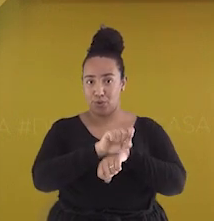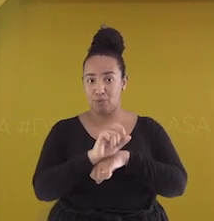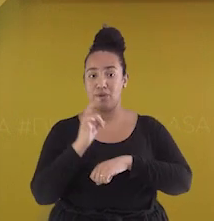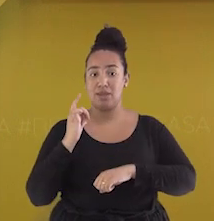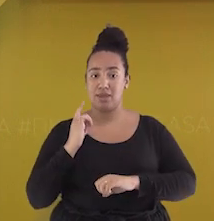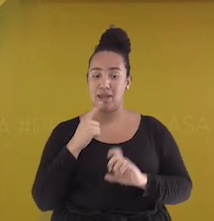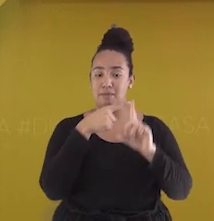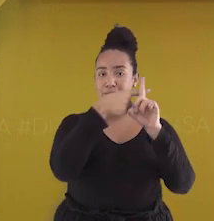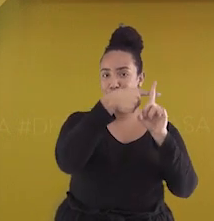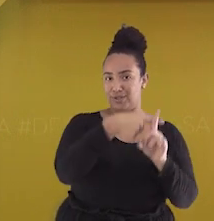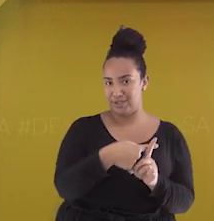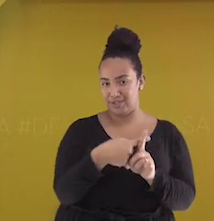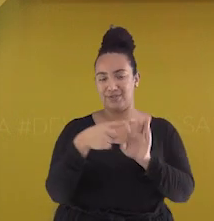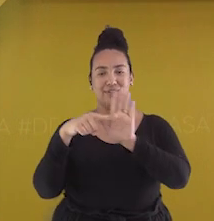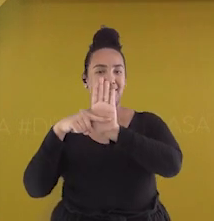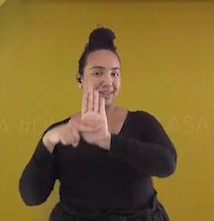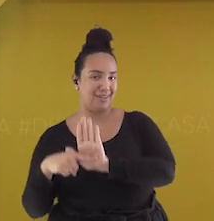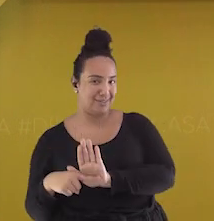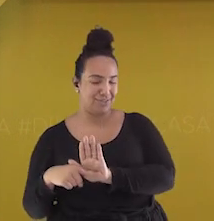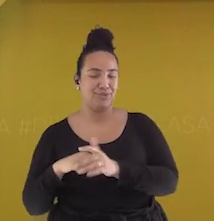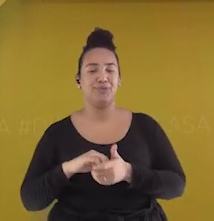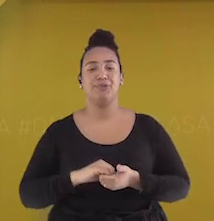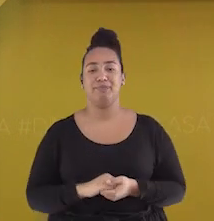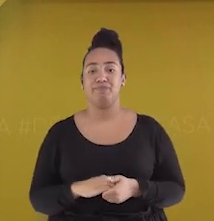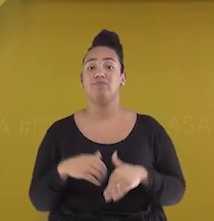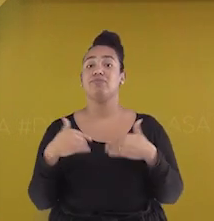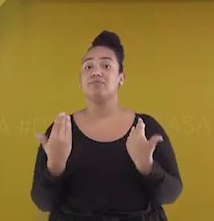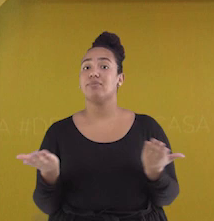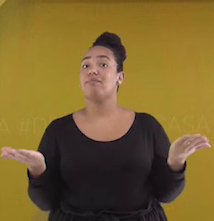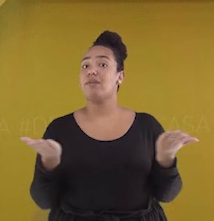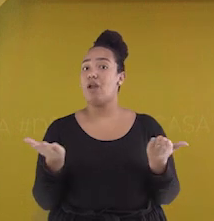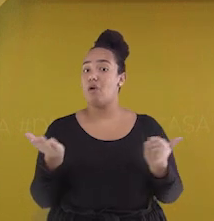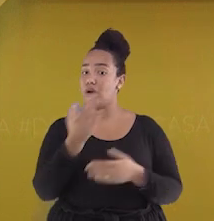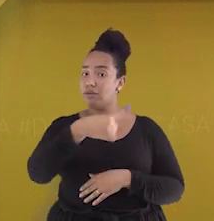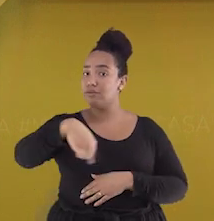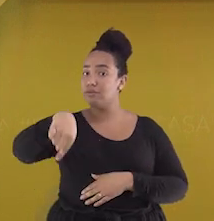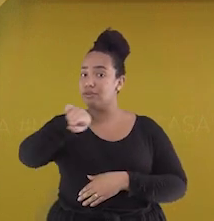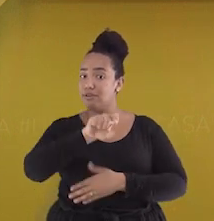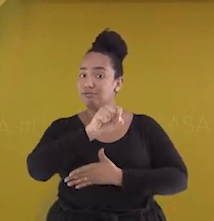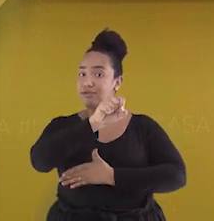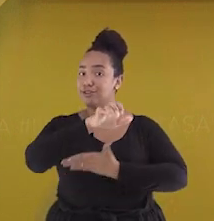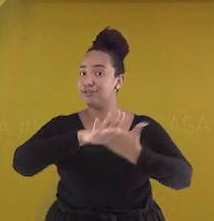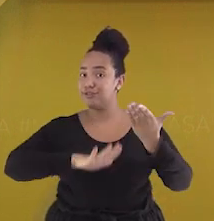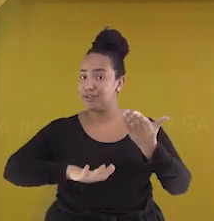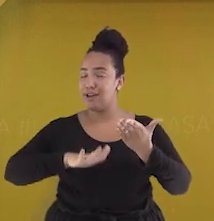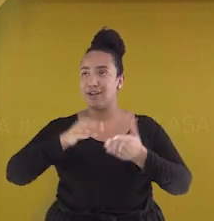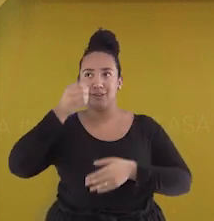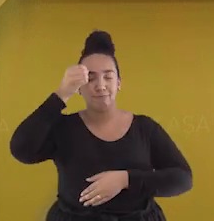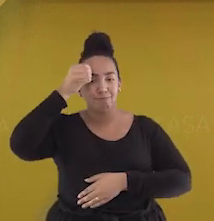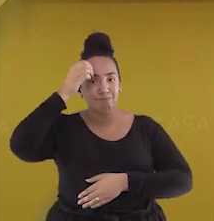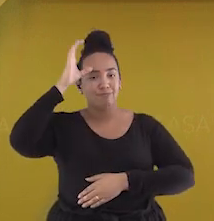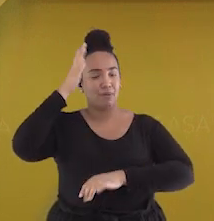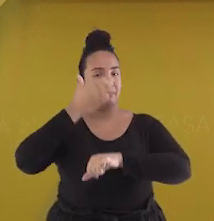desvantagens. Vamos agora para a nossa atividade, vamos exercitar nossos